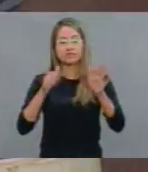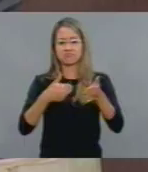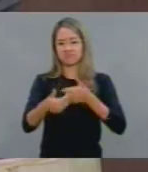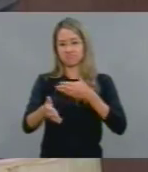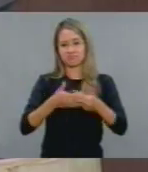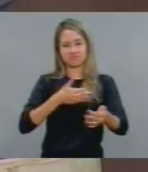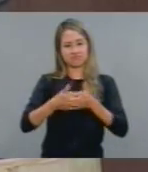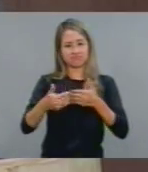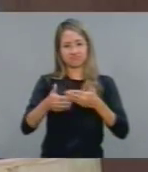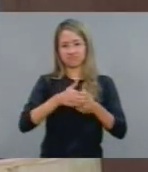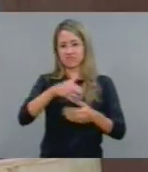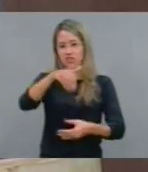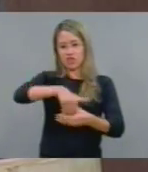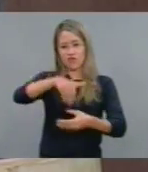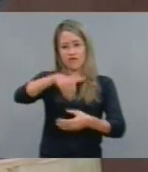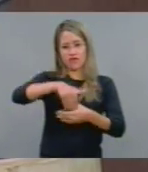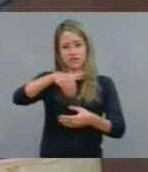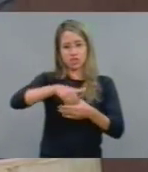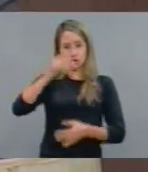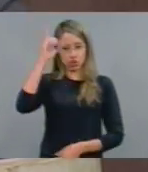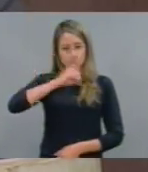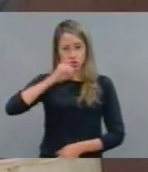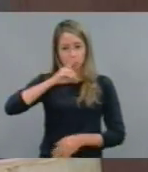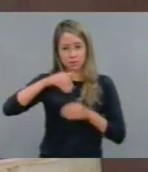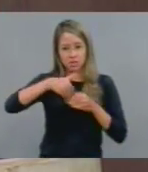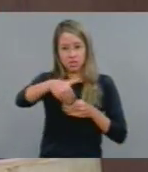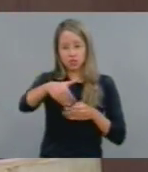de domingo ou da votação da Câmara Alta,